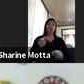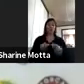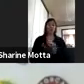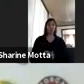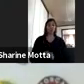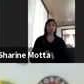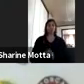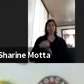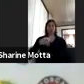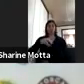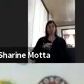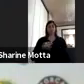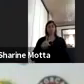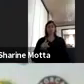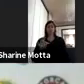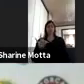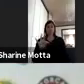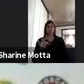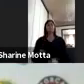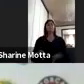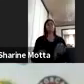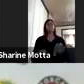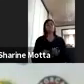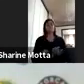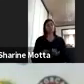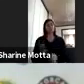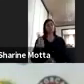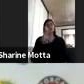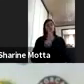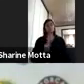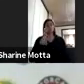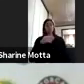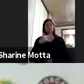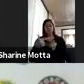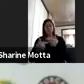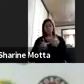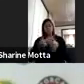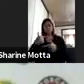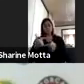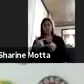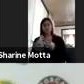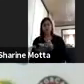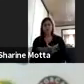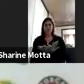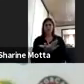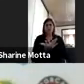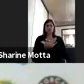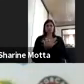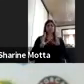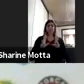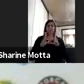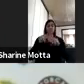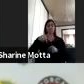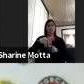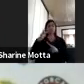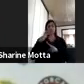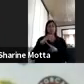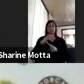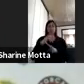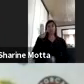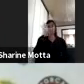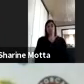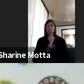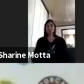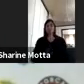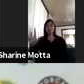MPT, sabe? Que tem nos dado todo o acolhimento, não só aqui no Paraná, como em todo o Brasil.